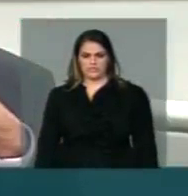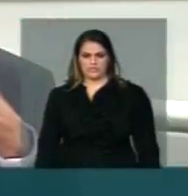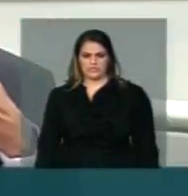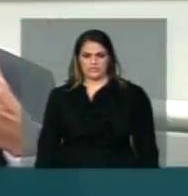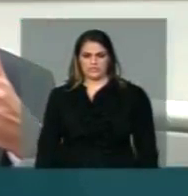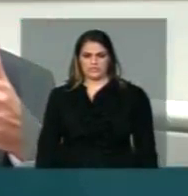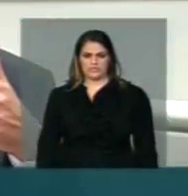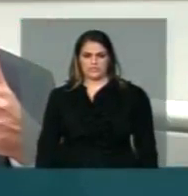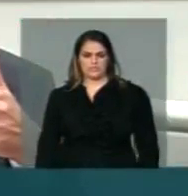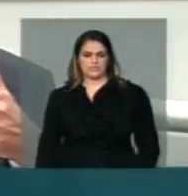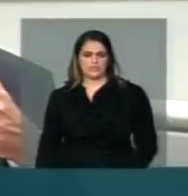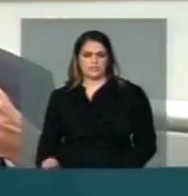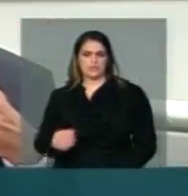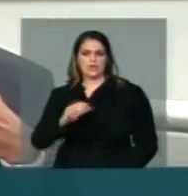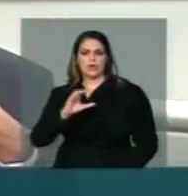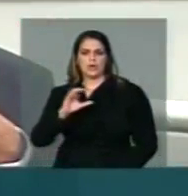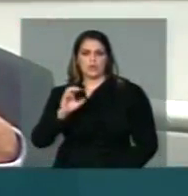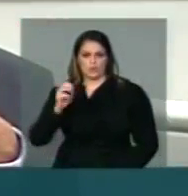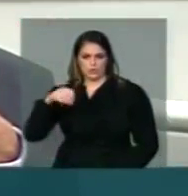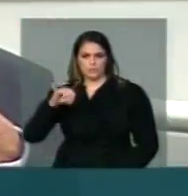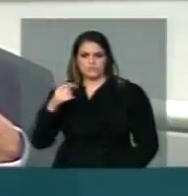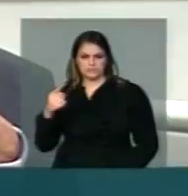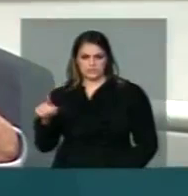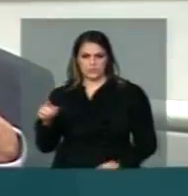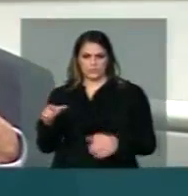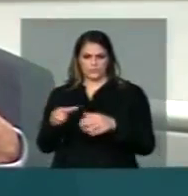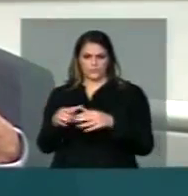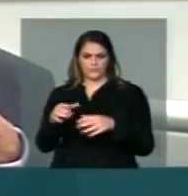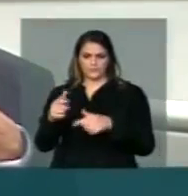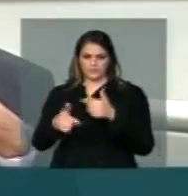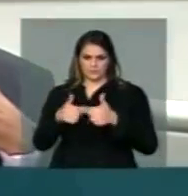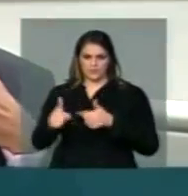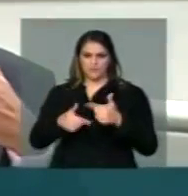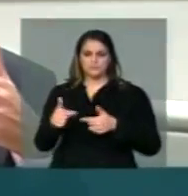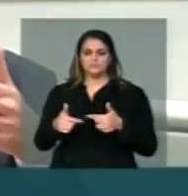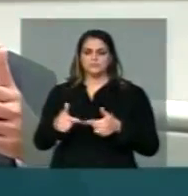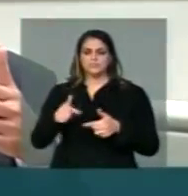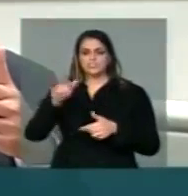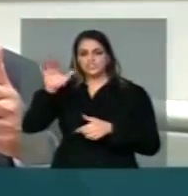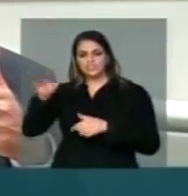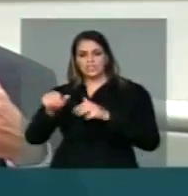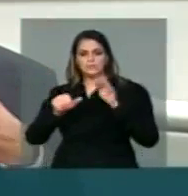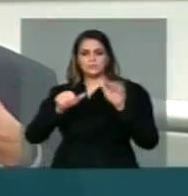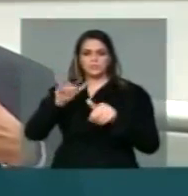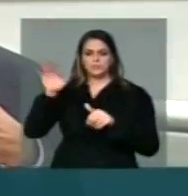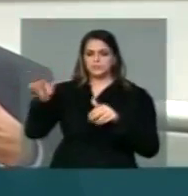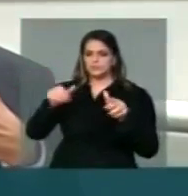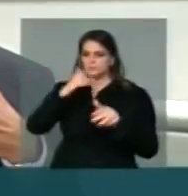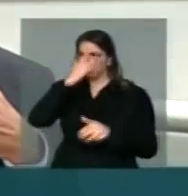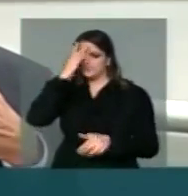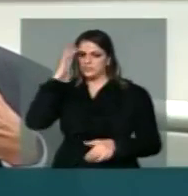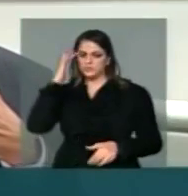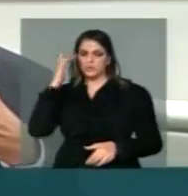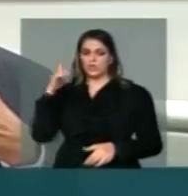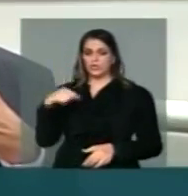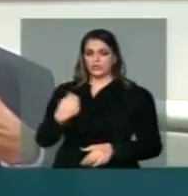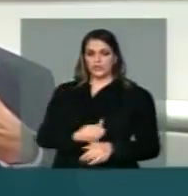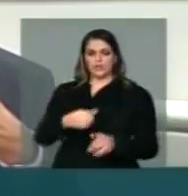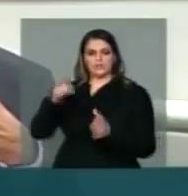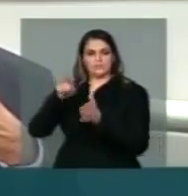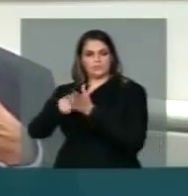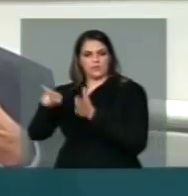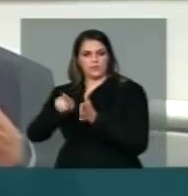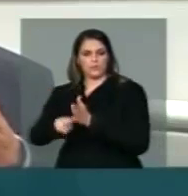Durante um trabalho de uma comissão, nós convidamos várias pessoas que vão participar de entrevistas, como